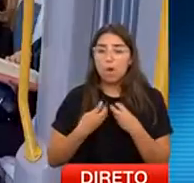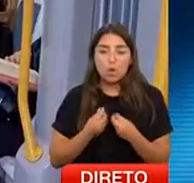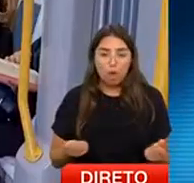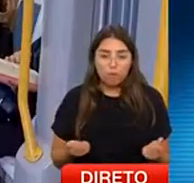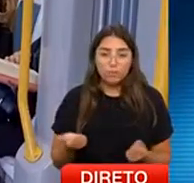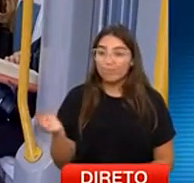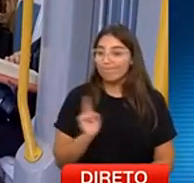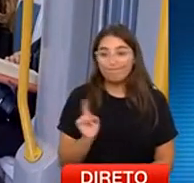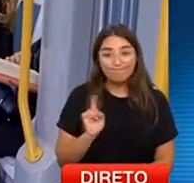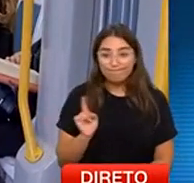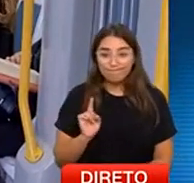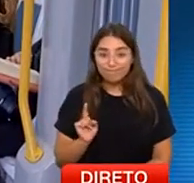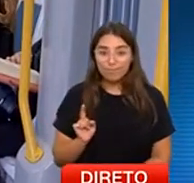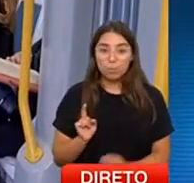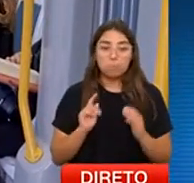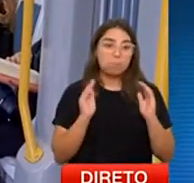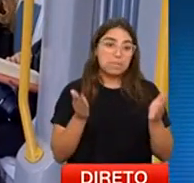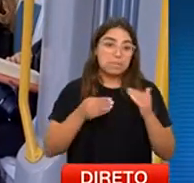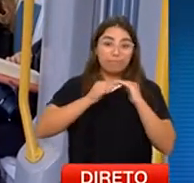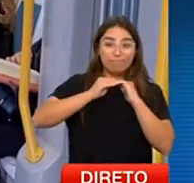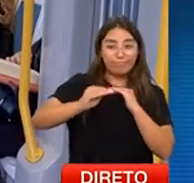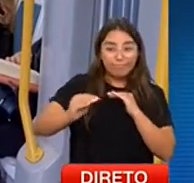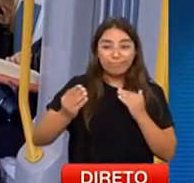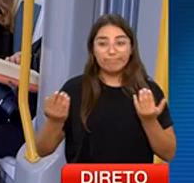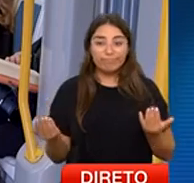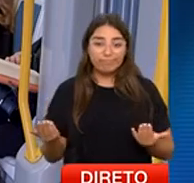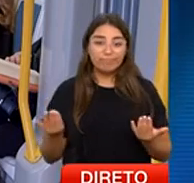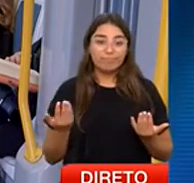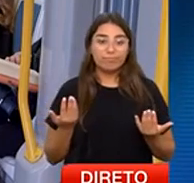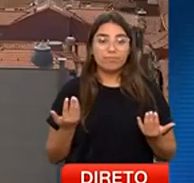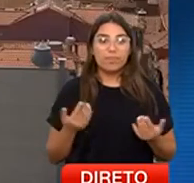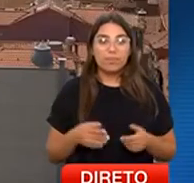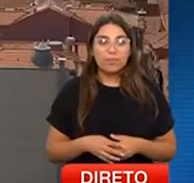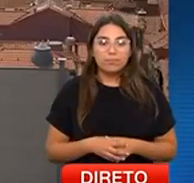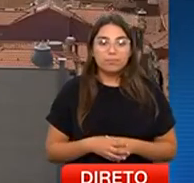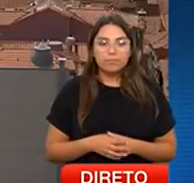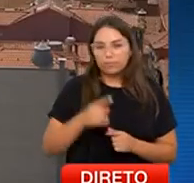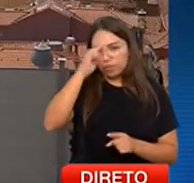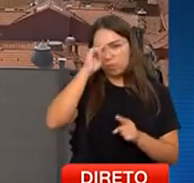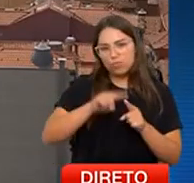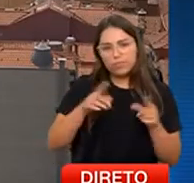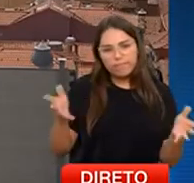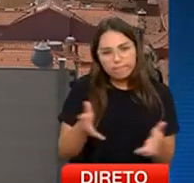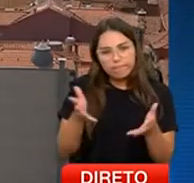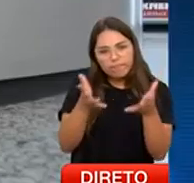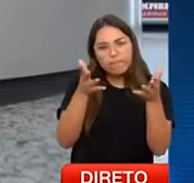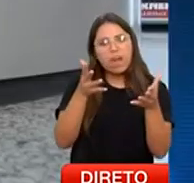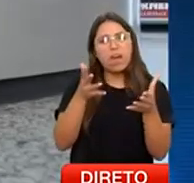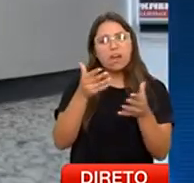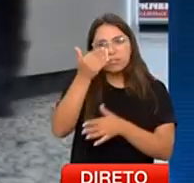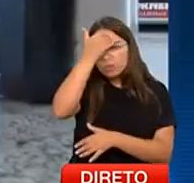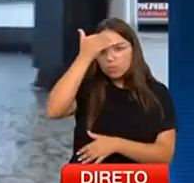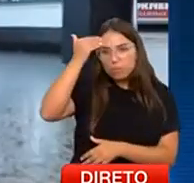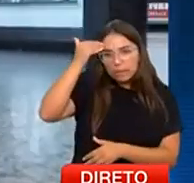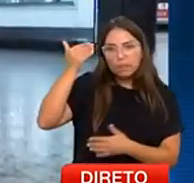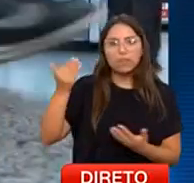e e de facto Tem que haver um alinhamento com uma estratégia para para para aquilo que é a promoção da saúde e da Saúde Mental e do bem-estar eh que toca em todas as